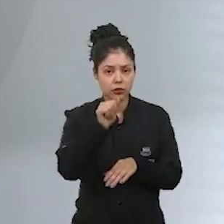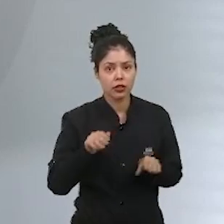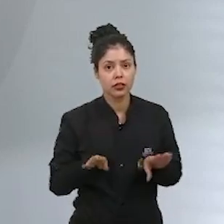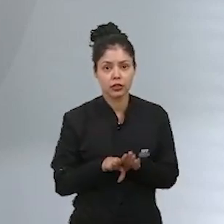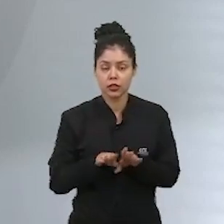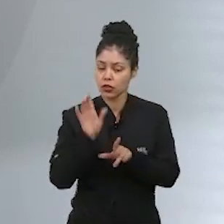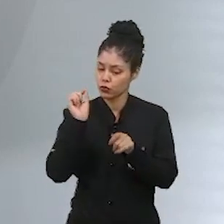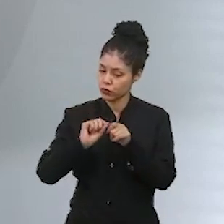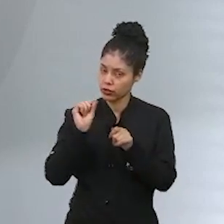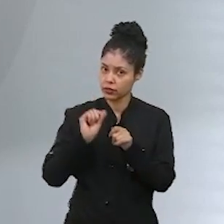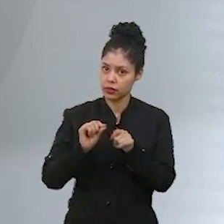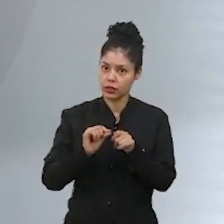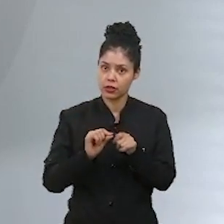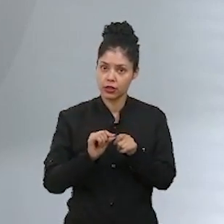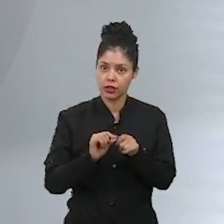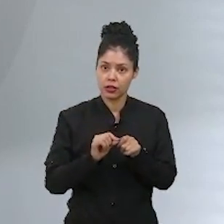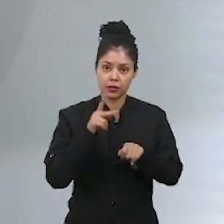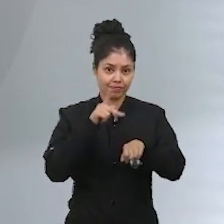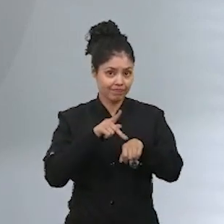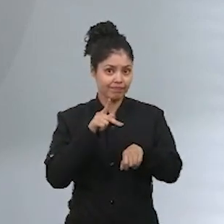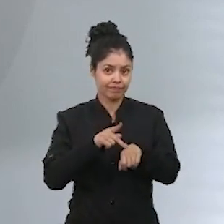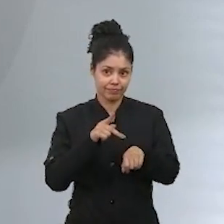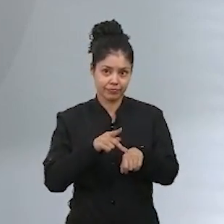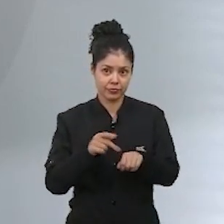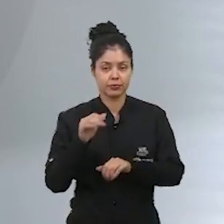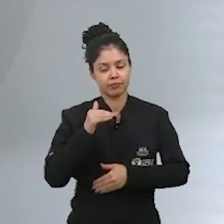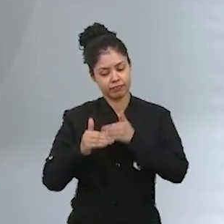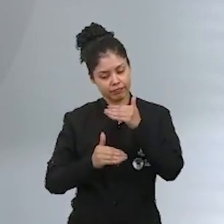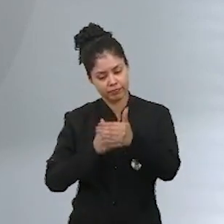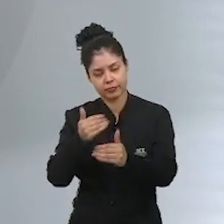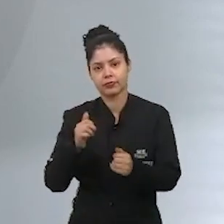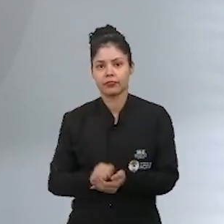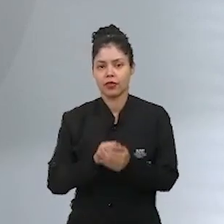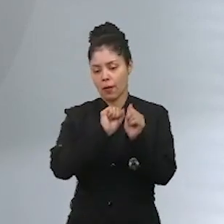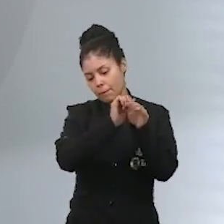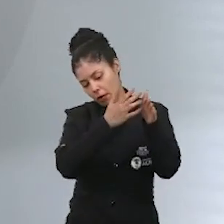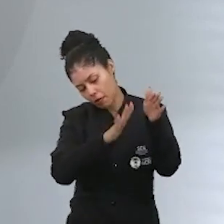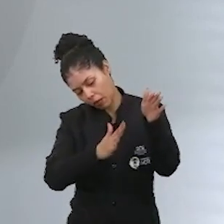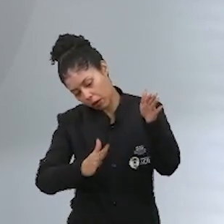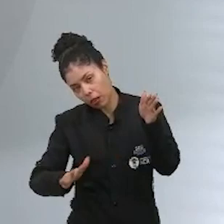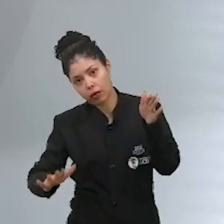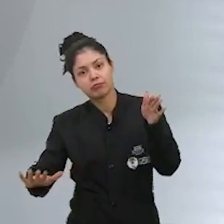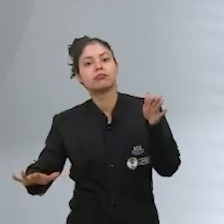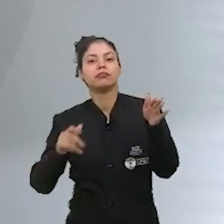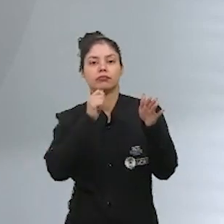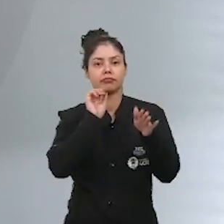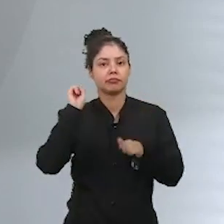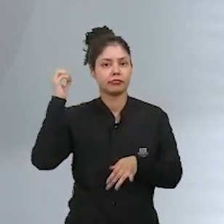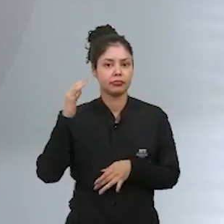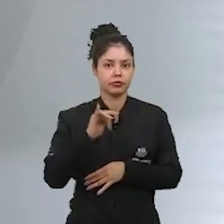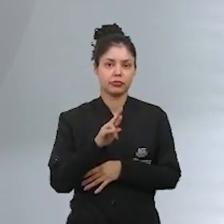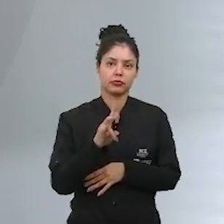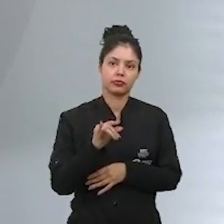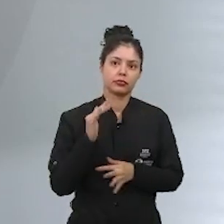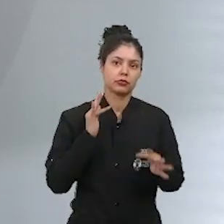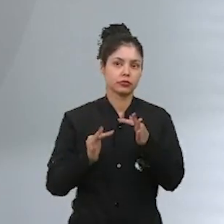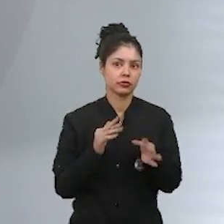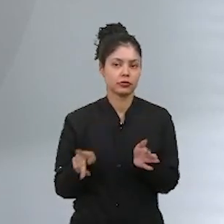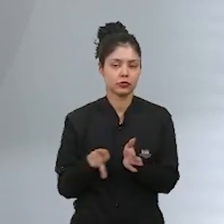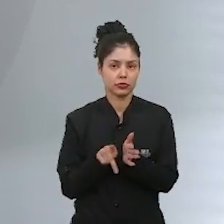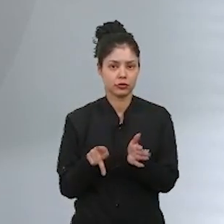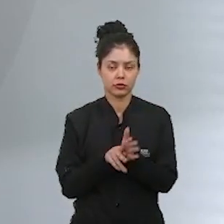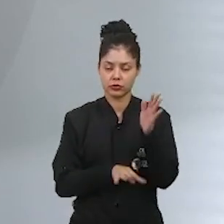de fazer essa rocha sofrer um processo erosivo, tá? Então, esse é o intemperismo físico, causado